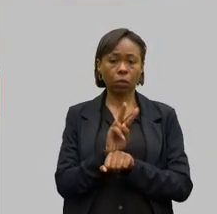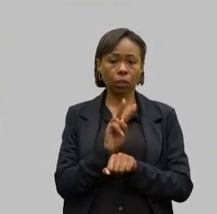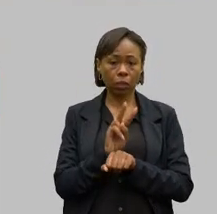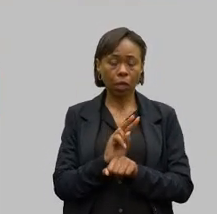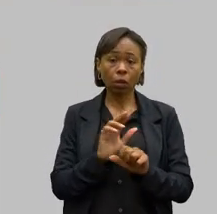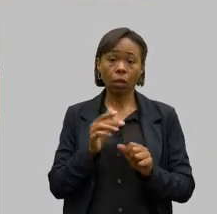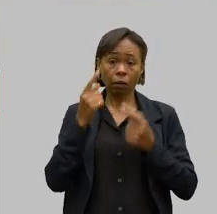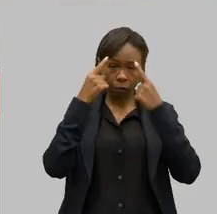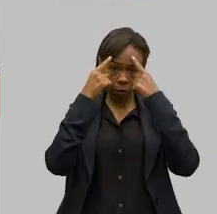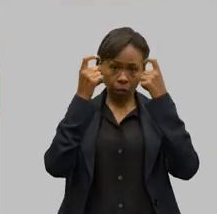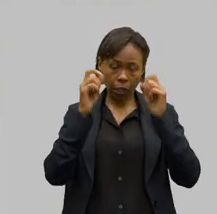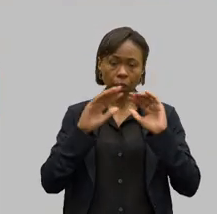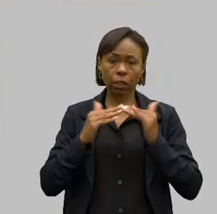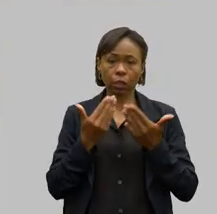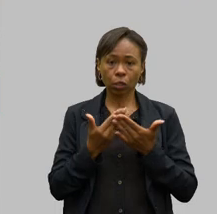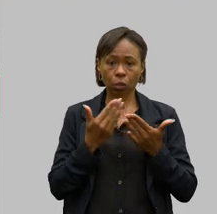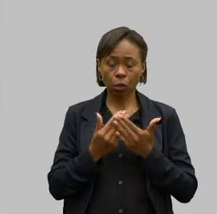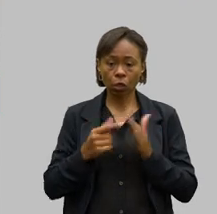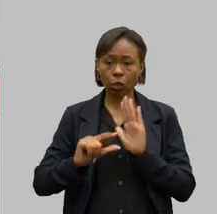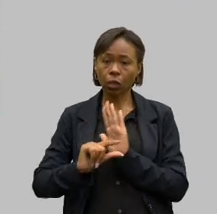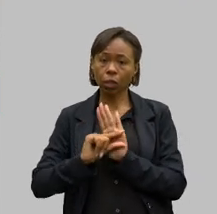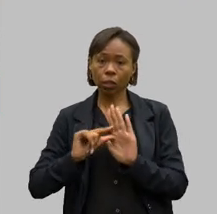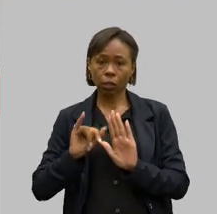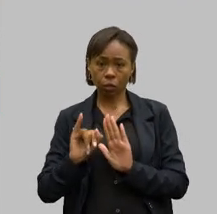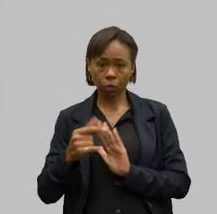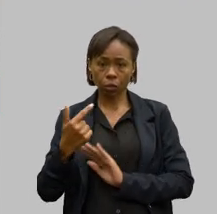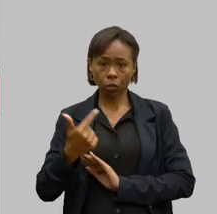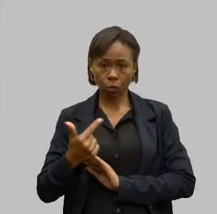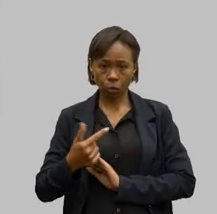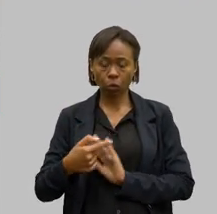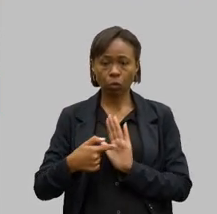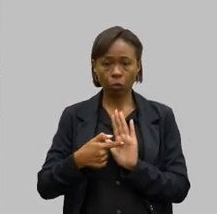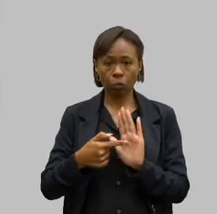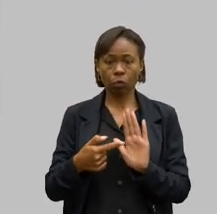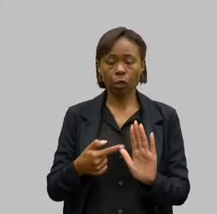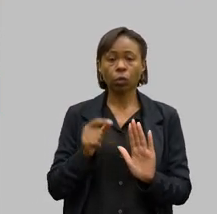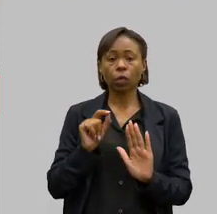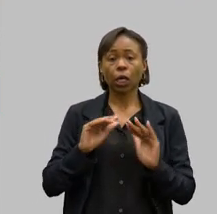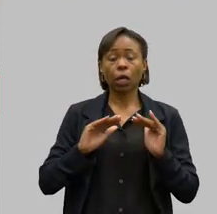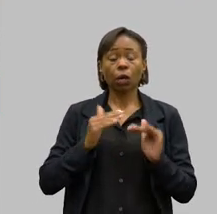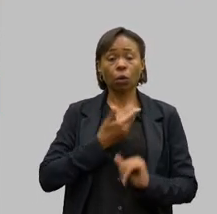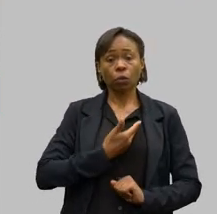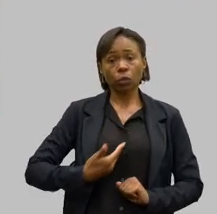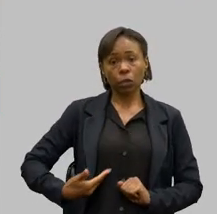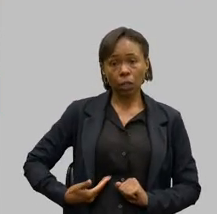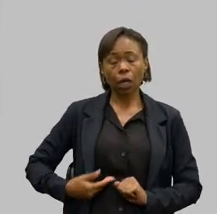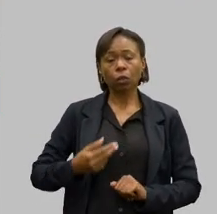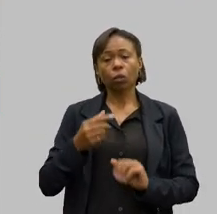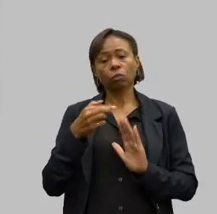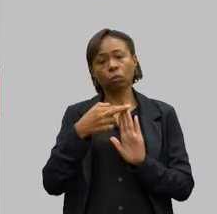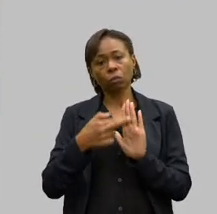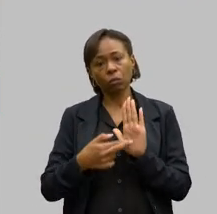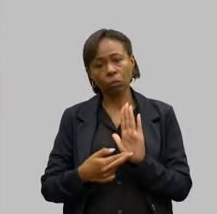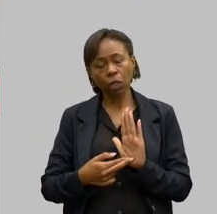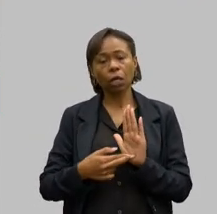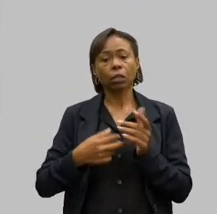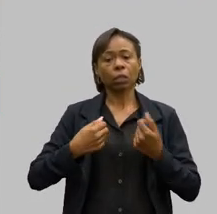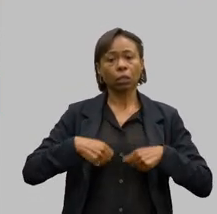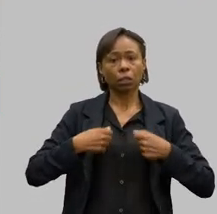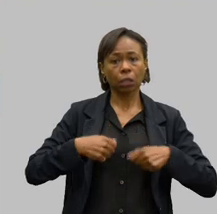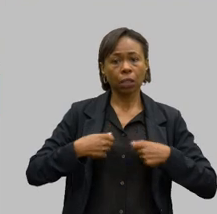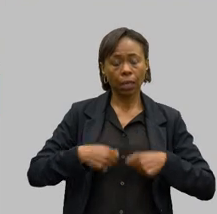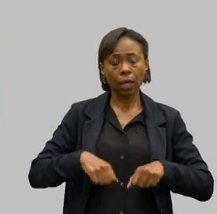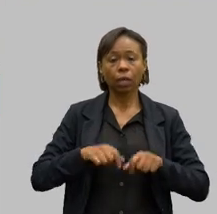a que se refere o inciso 2º do CAPT, o Estado, observado os critérios de conveniência, oportunidade e necessidade,